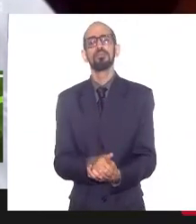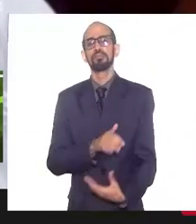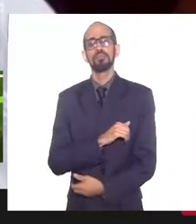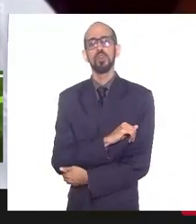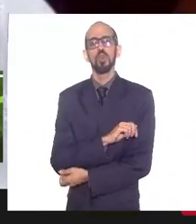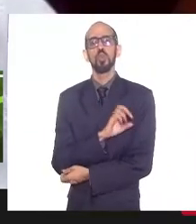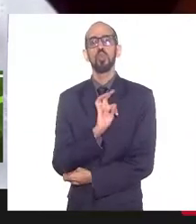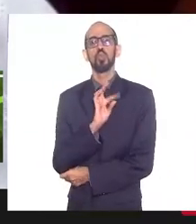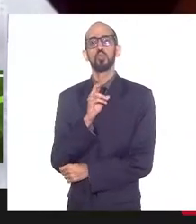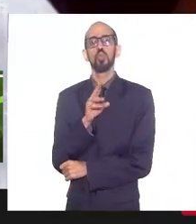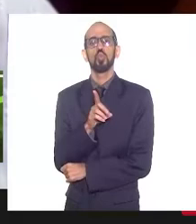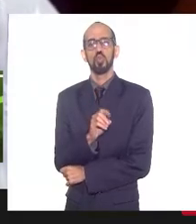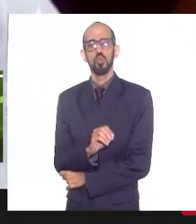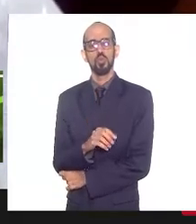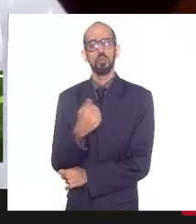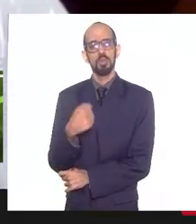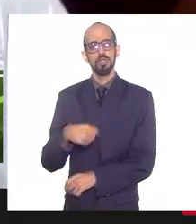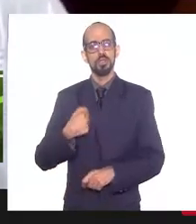isso tudo depende